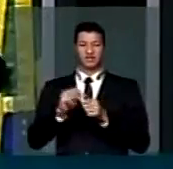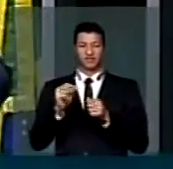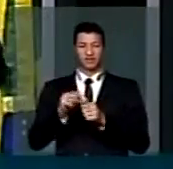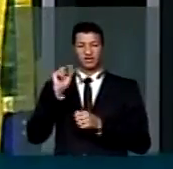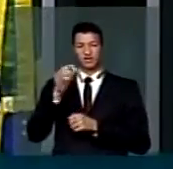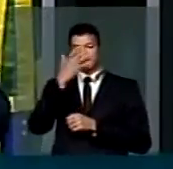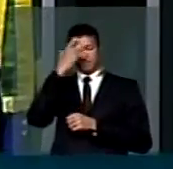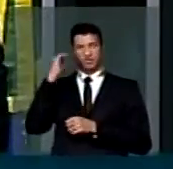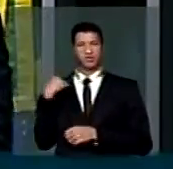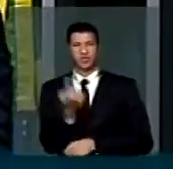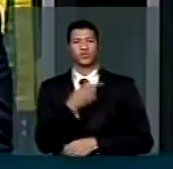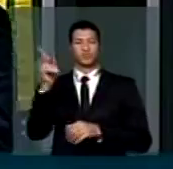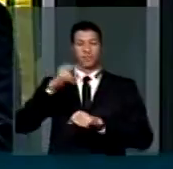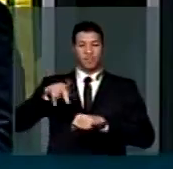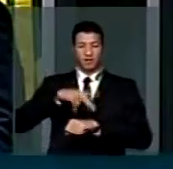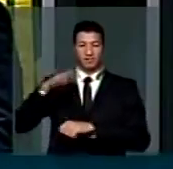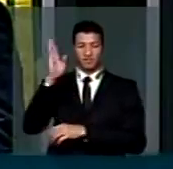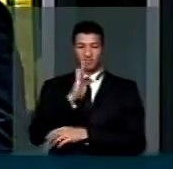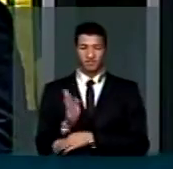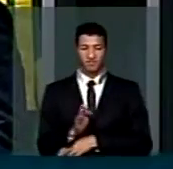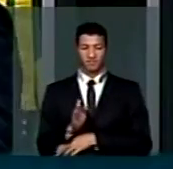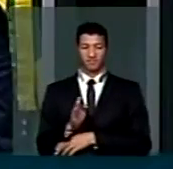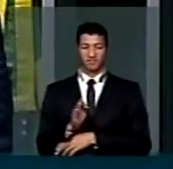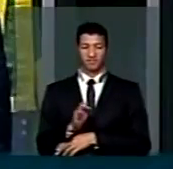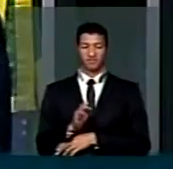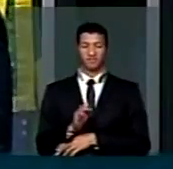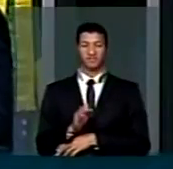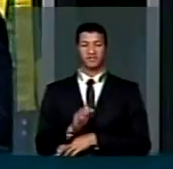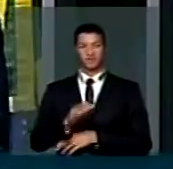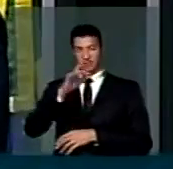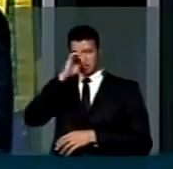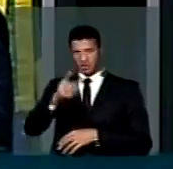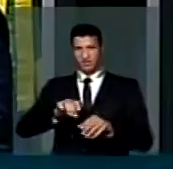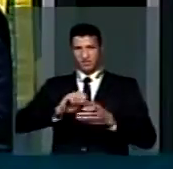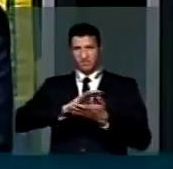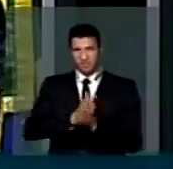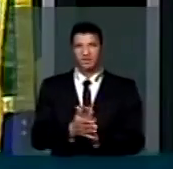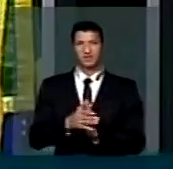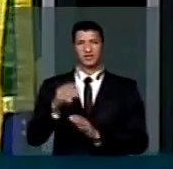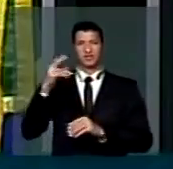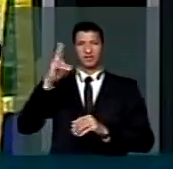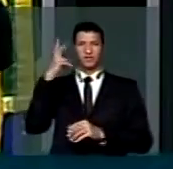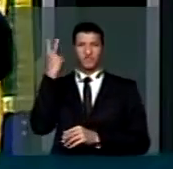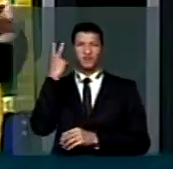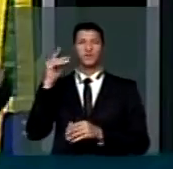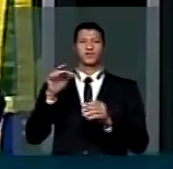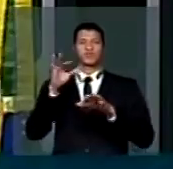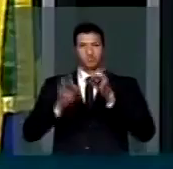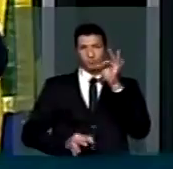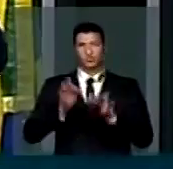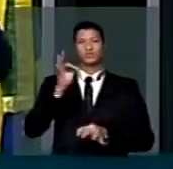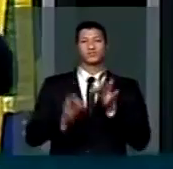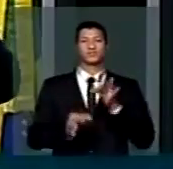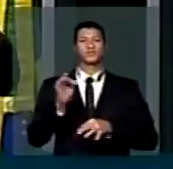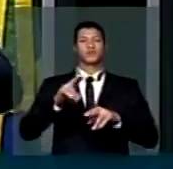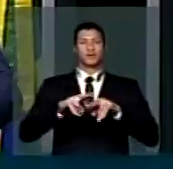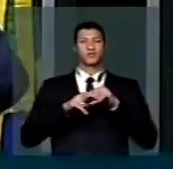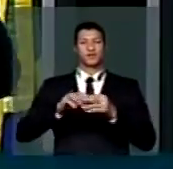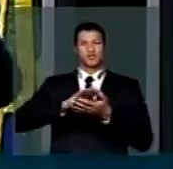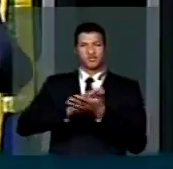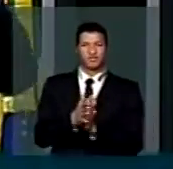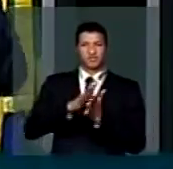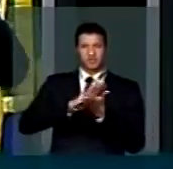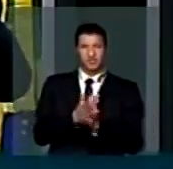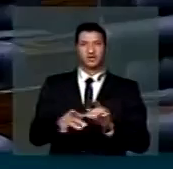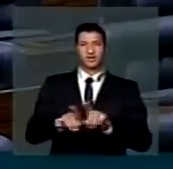com que esse nosso país caia na mazela que caiu a Venezuela, sendo julgada por